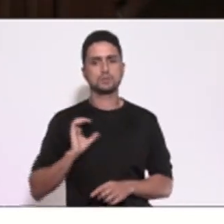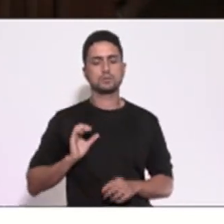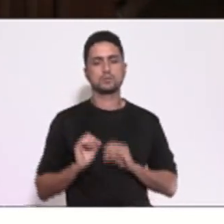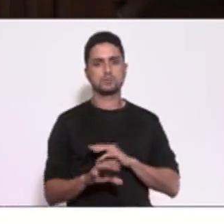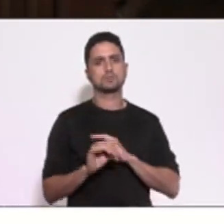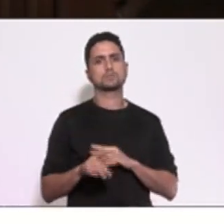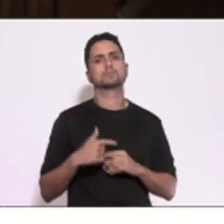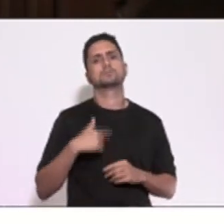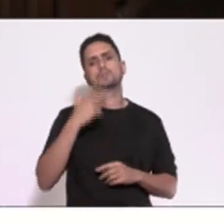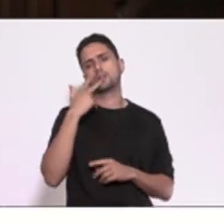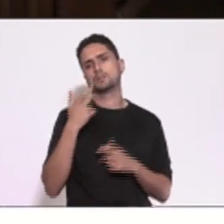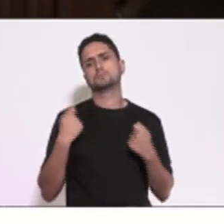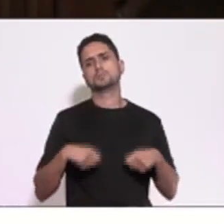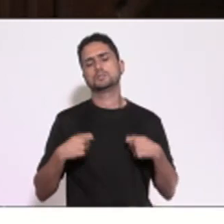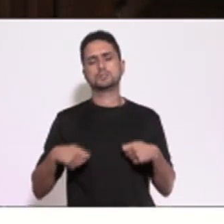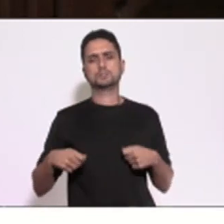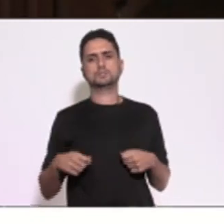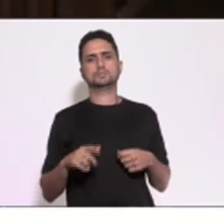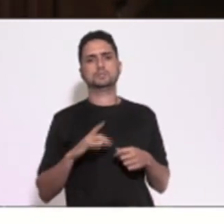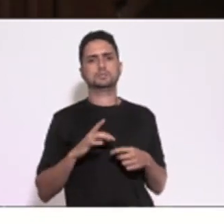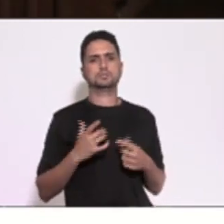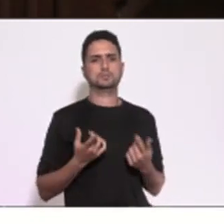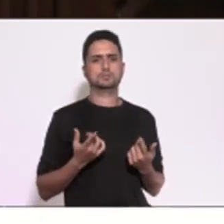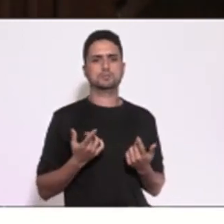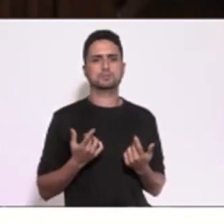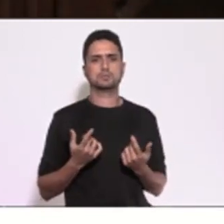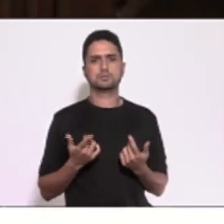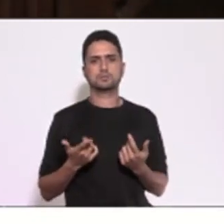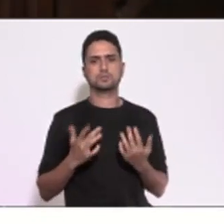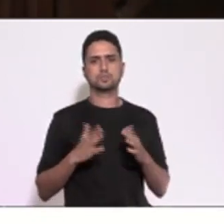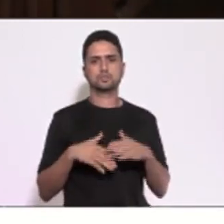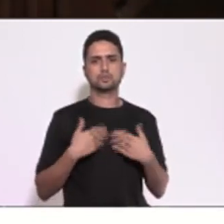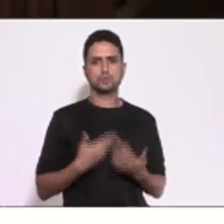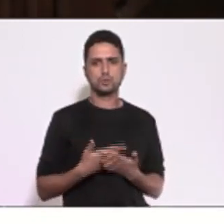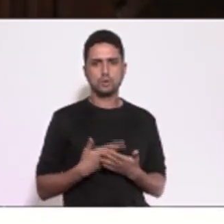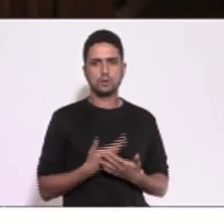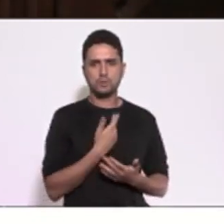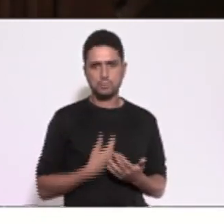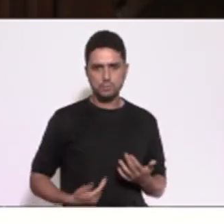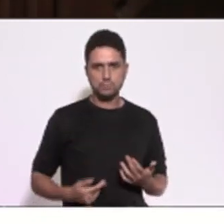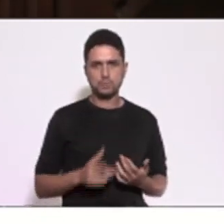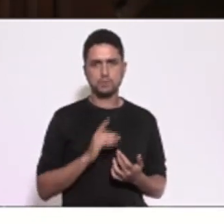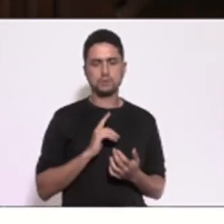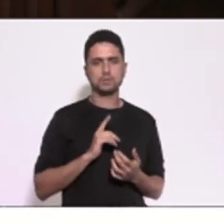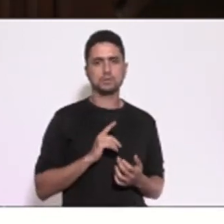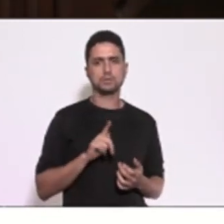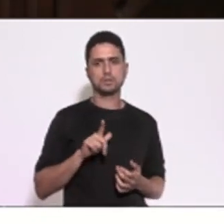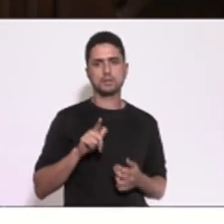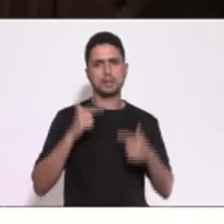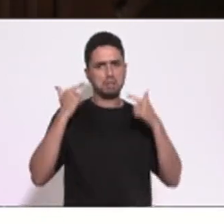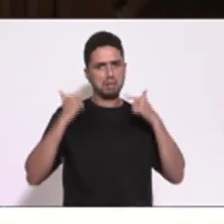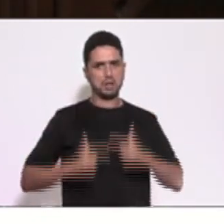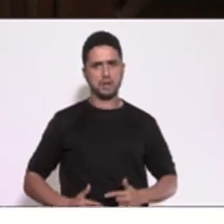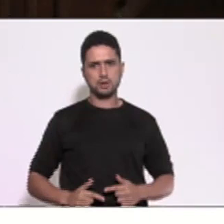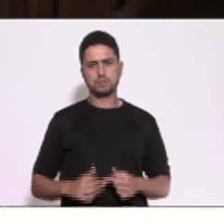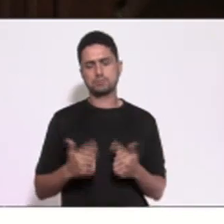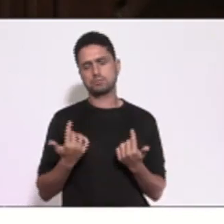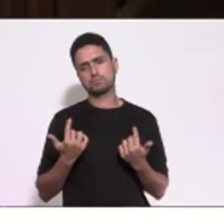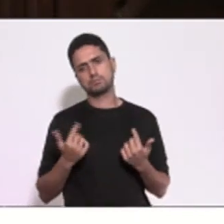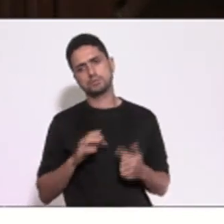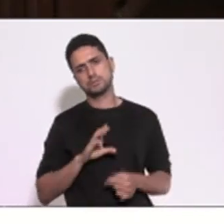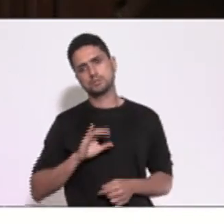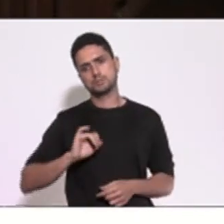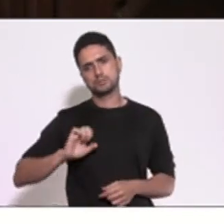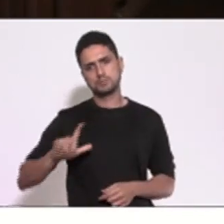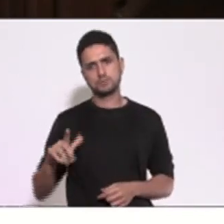reafirmar a necessidade, isto sim, de confirmadas as nossas escolas públicas, como escolas laicas e civis, avançar em processos que garantam